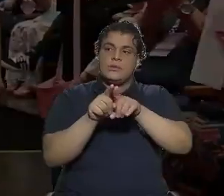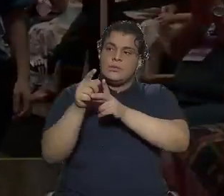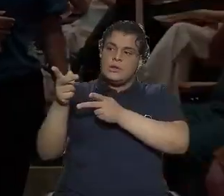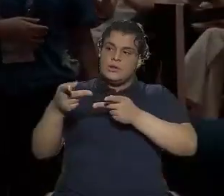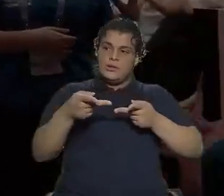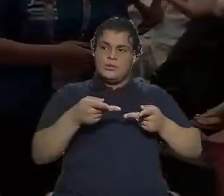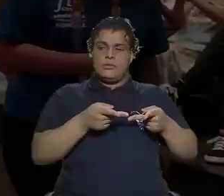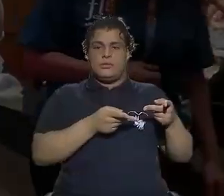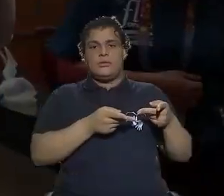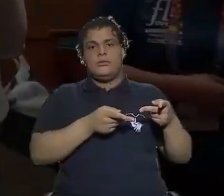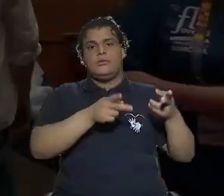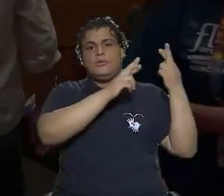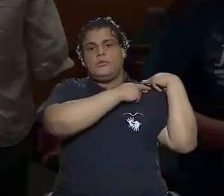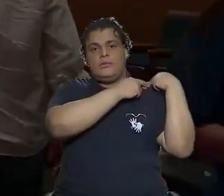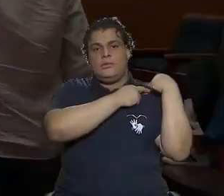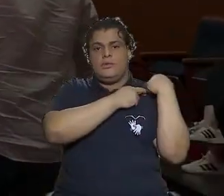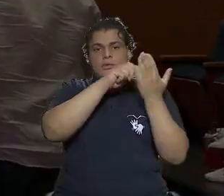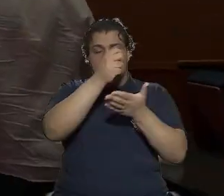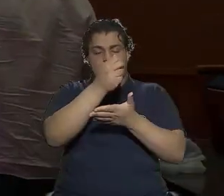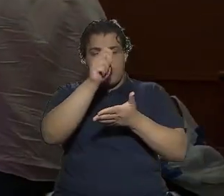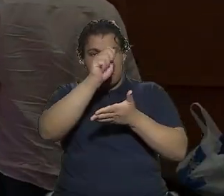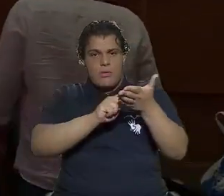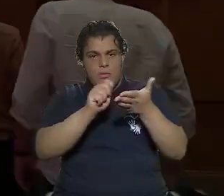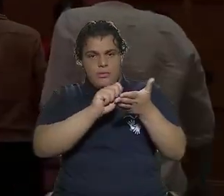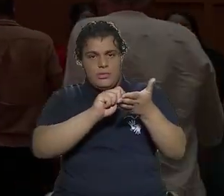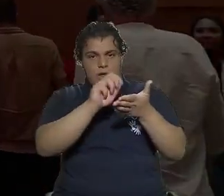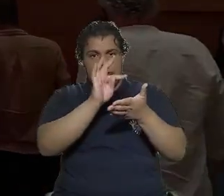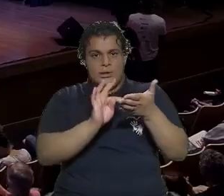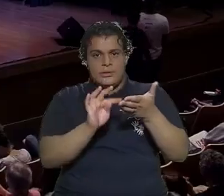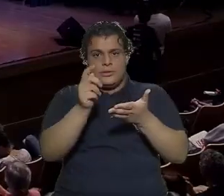Sobem ao palco inúmeros escritores e escritoras que estão participando do